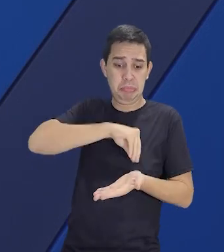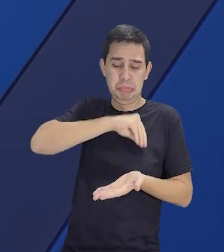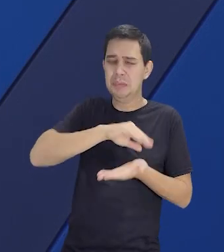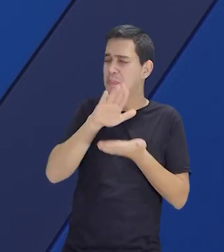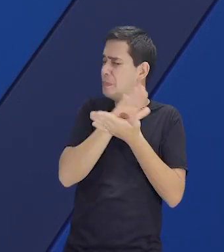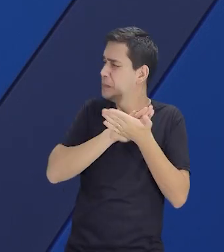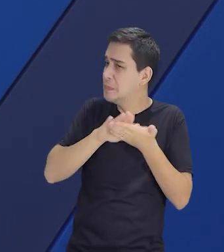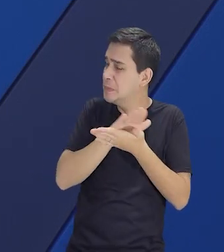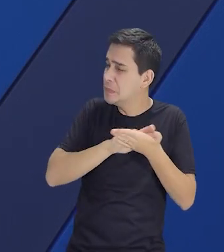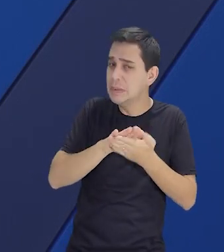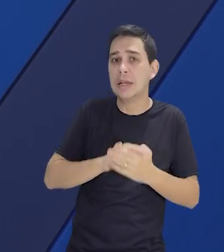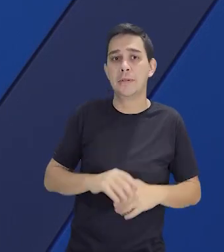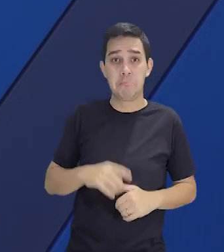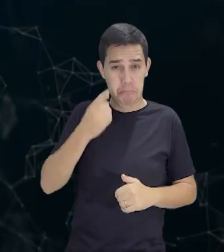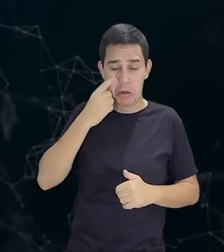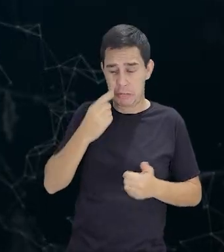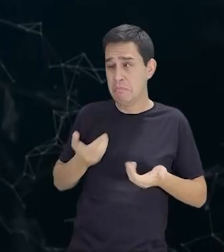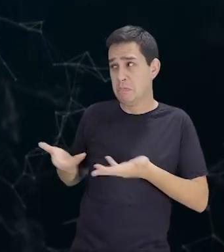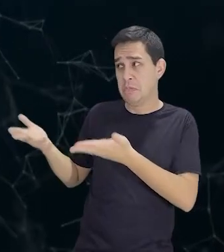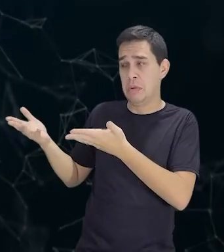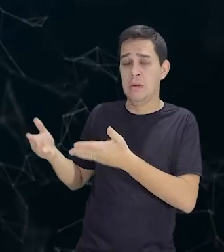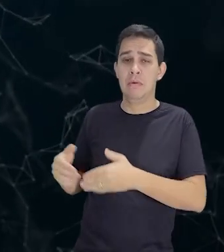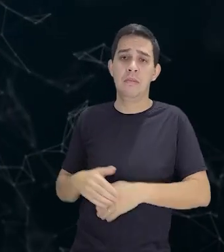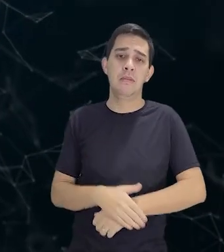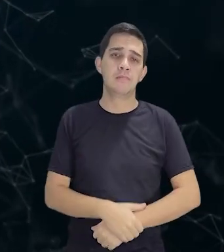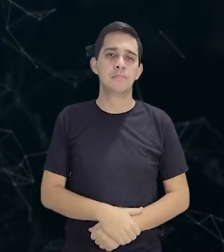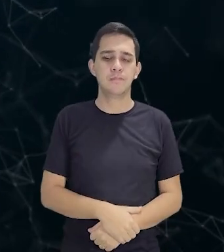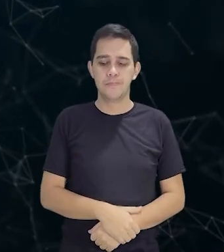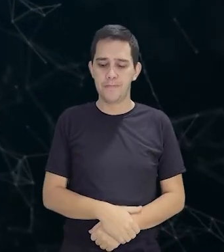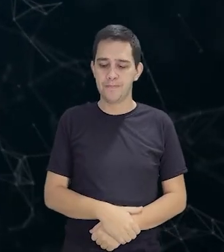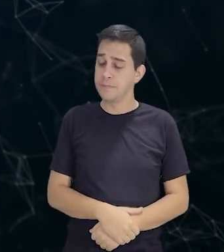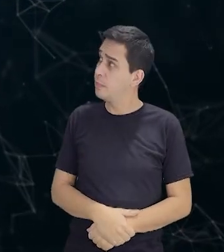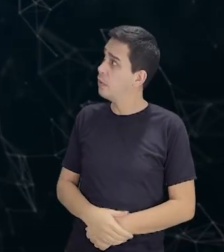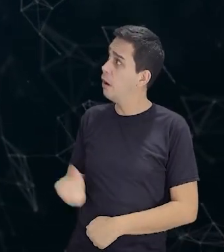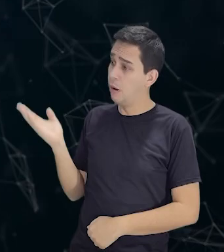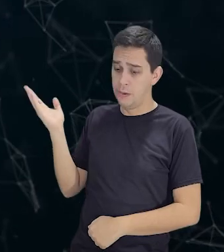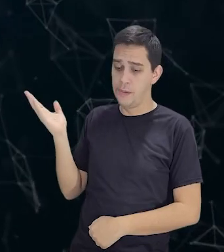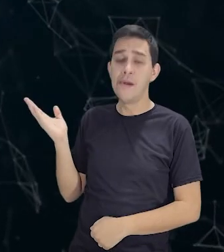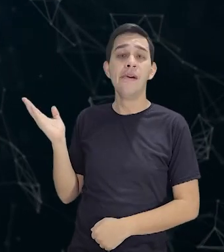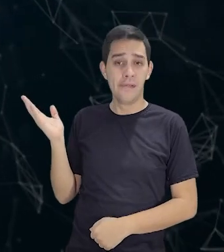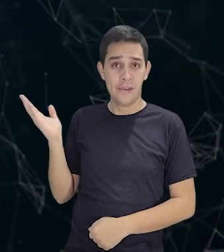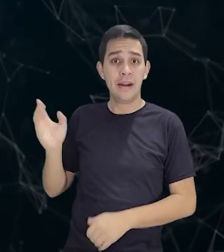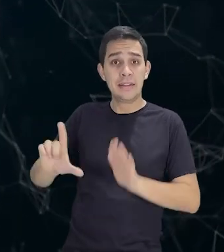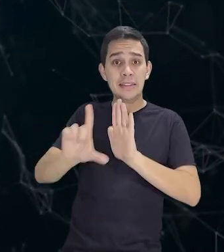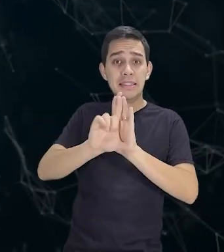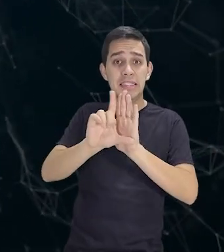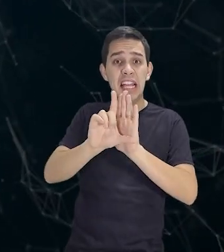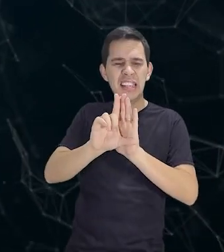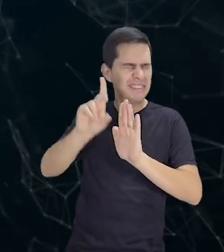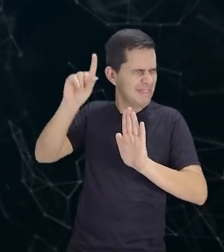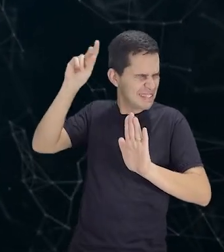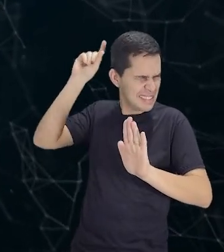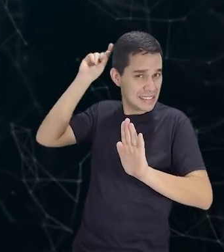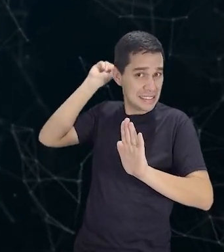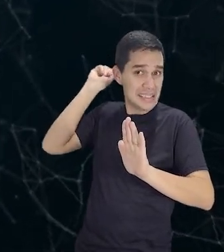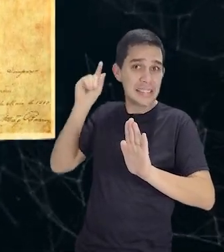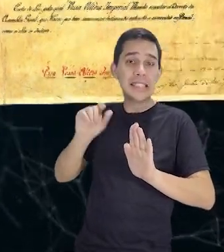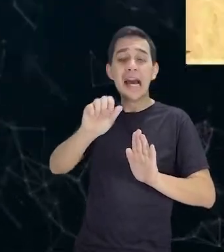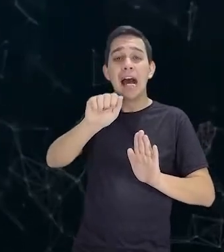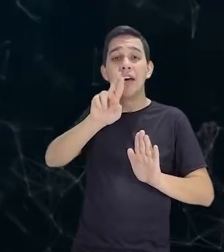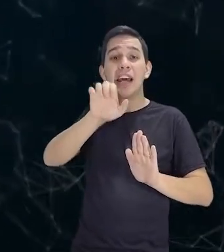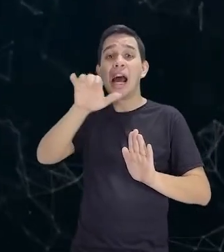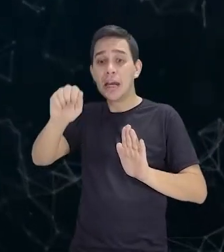os detalhes na matéria a seguir. A assinatura da Lei Áurea aboliu formalmente no Brasil a possibilidade de um ser